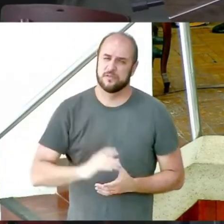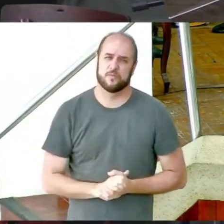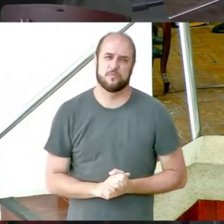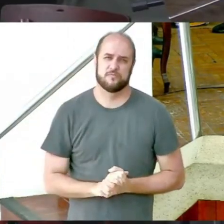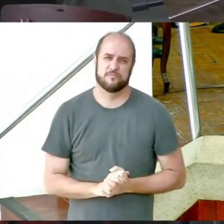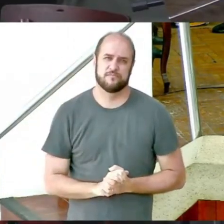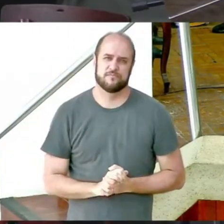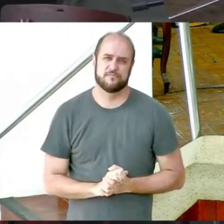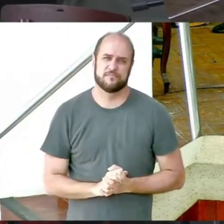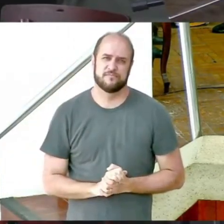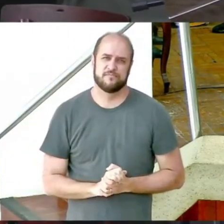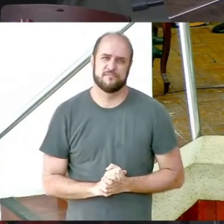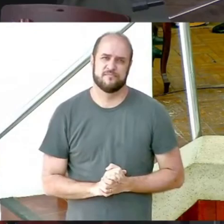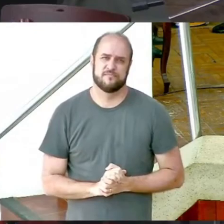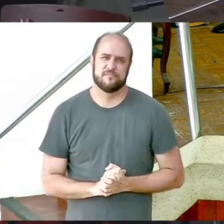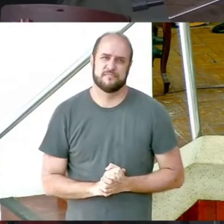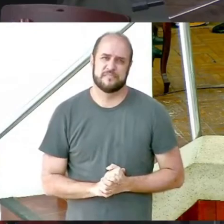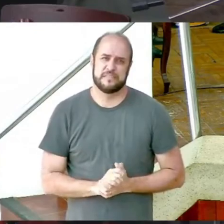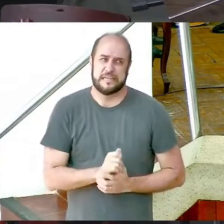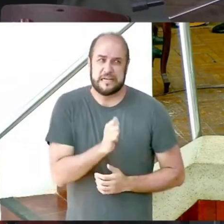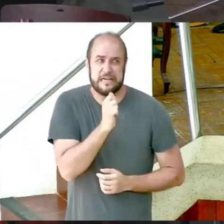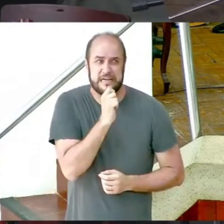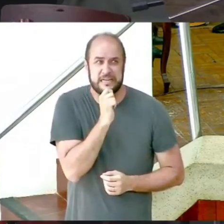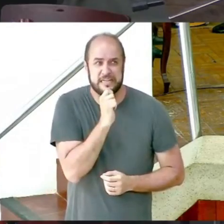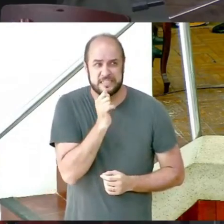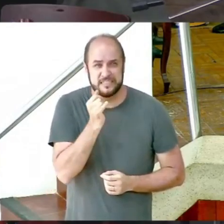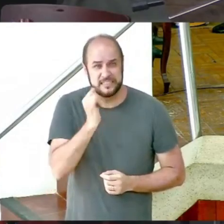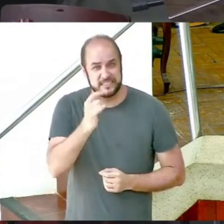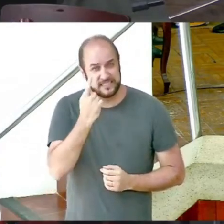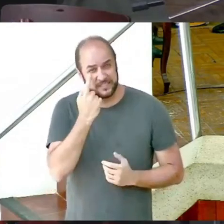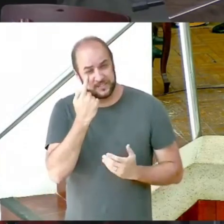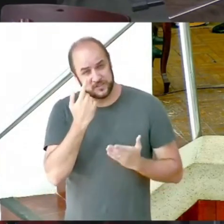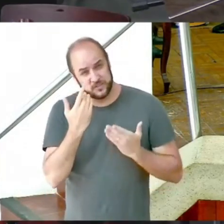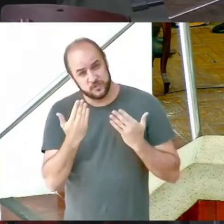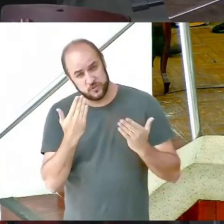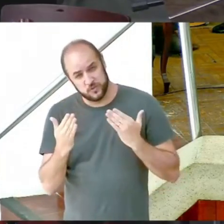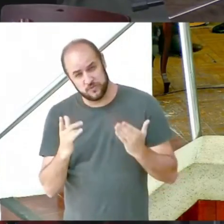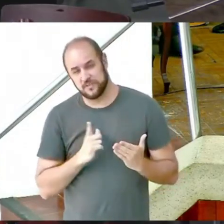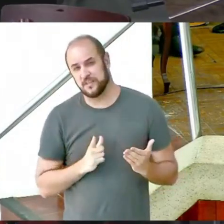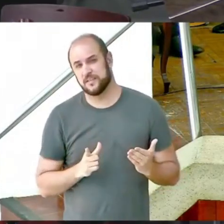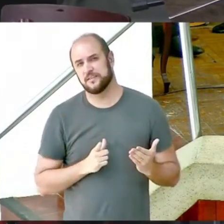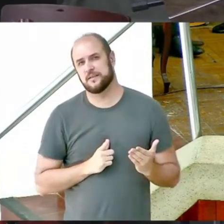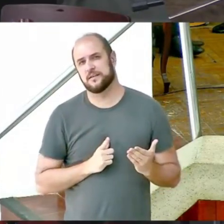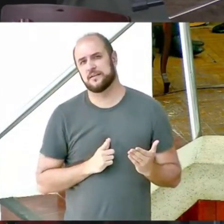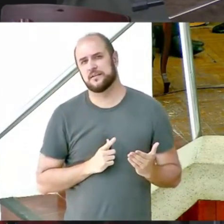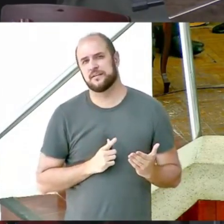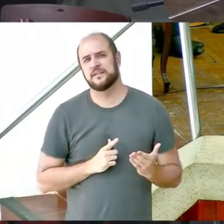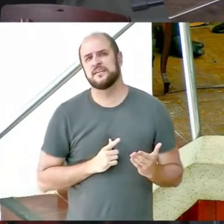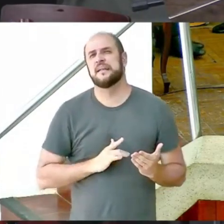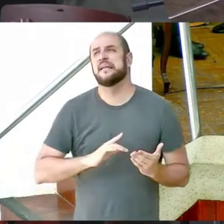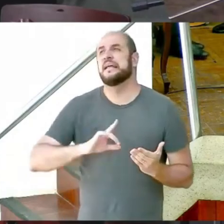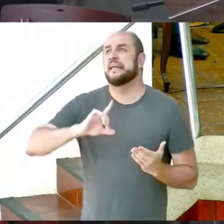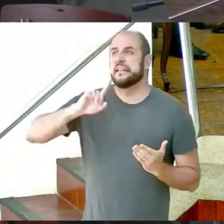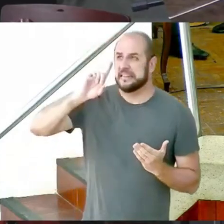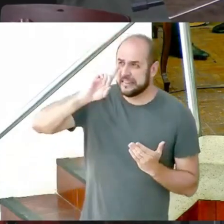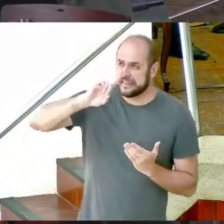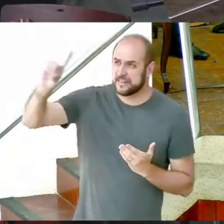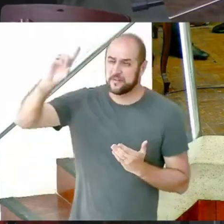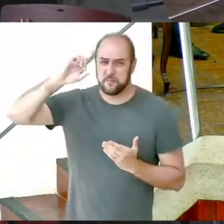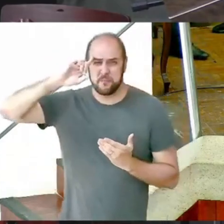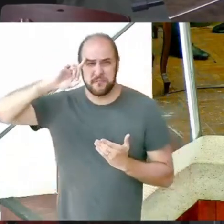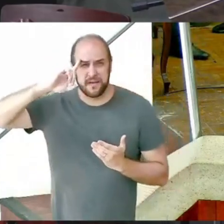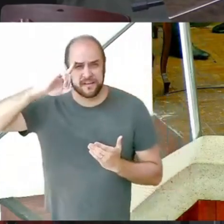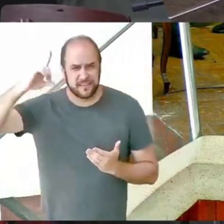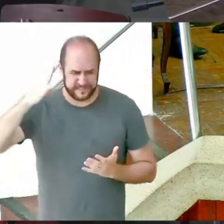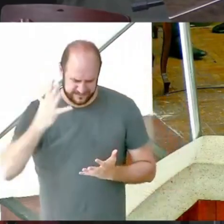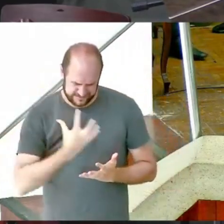mesmo quando você está em dúvida a respeito disso. Ele proveu um Salvador que morreu